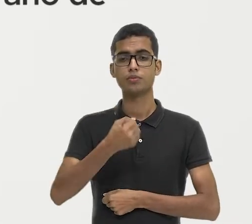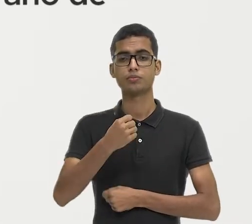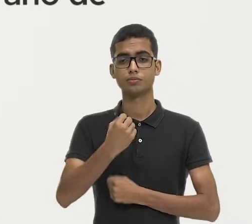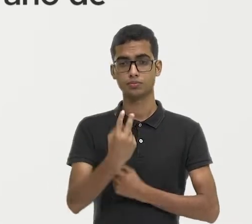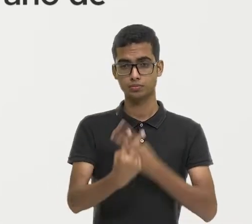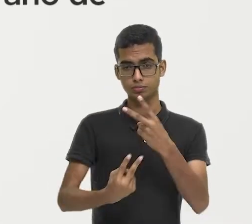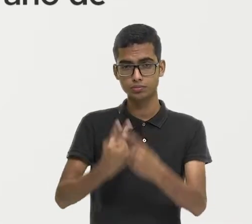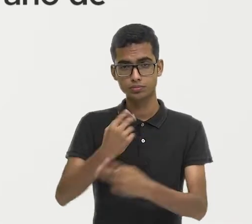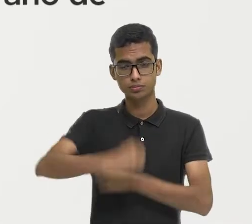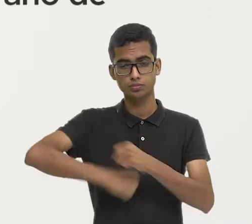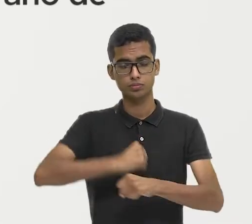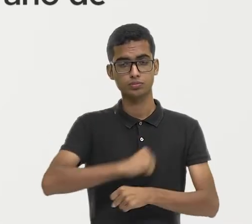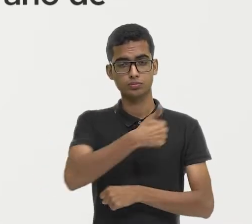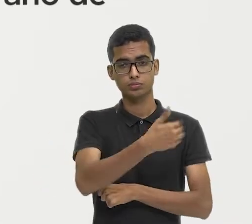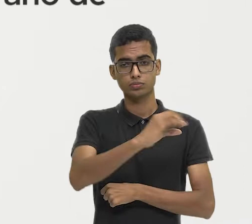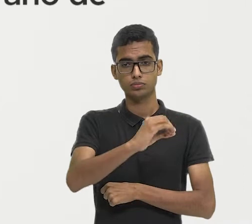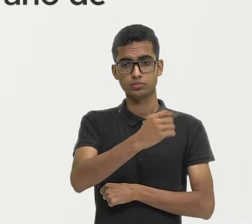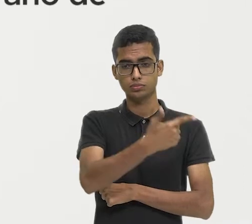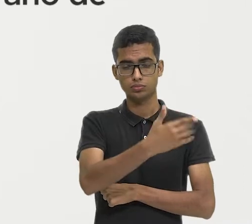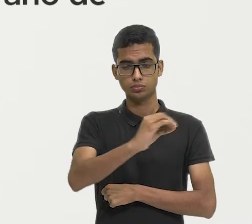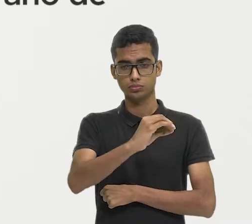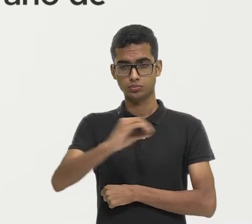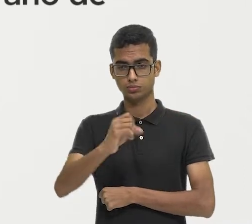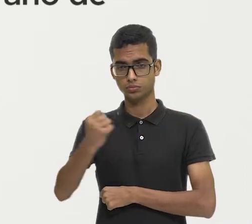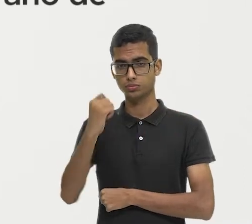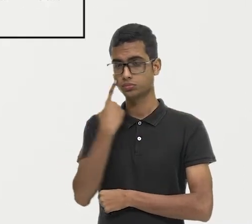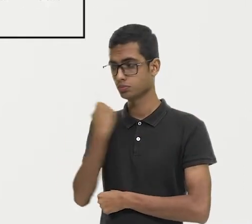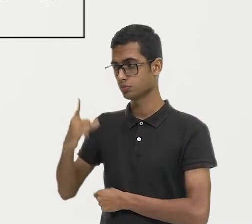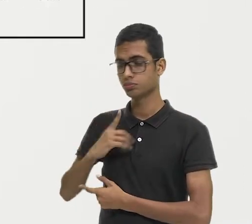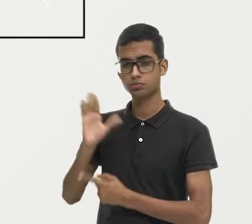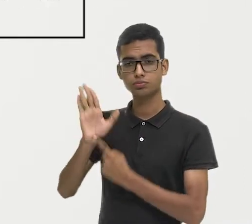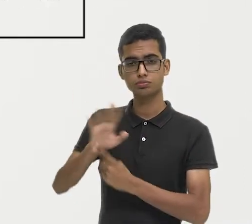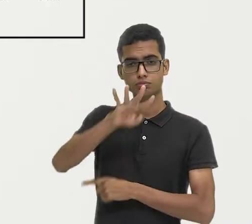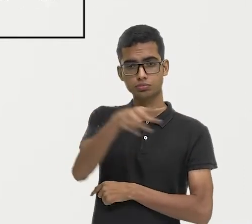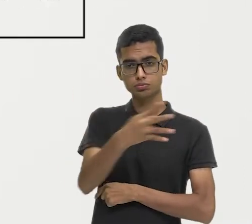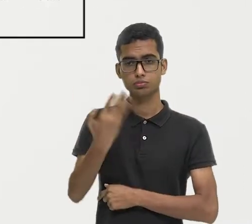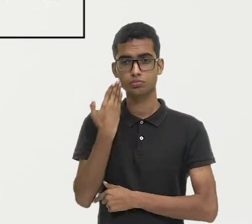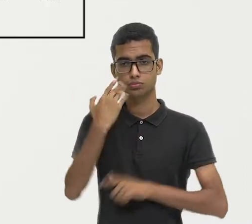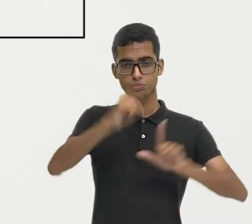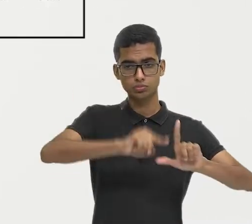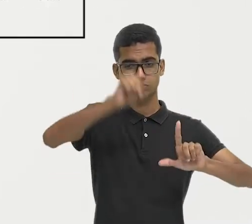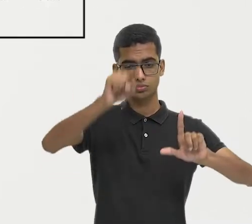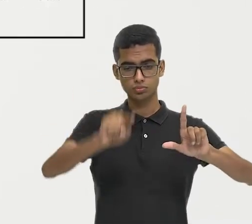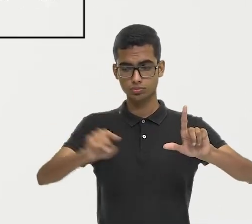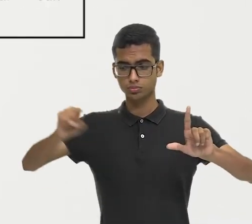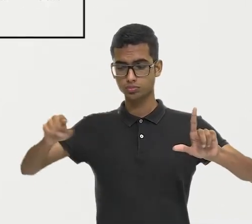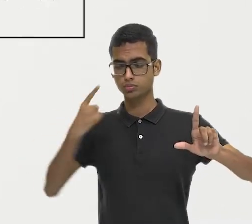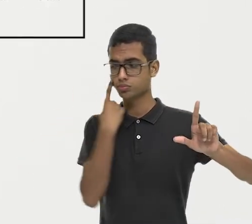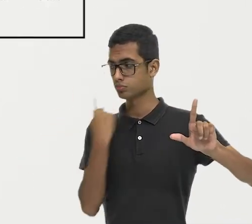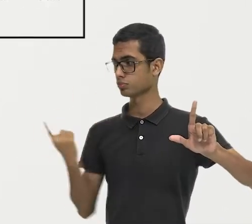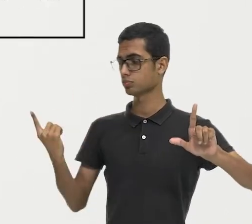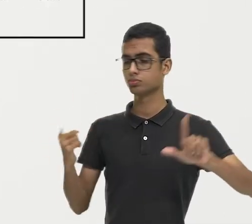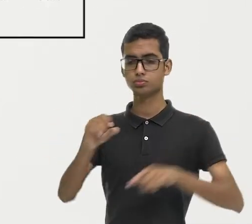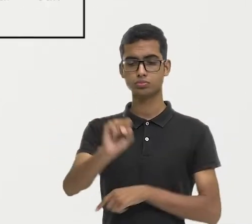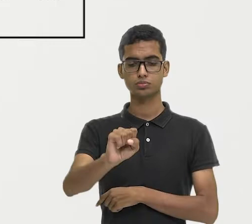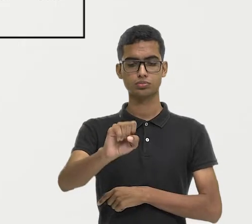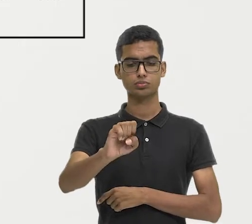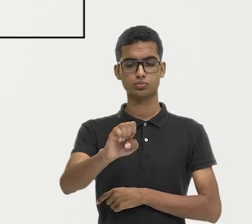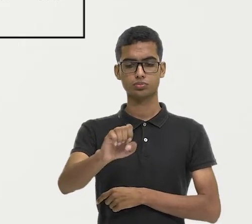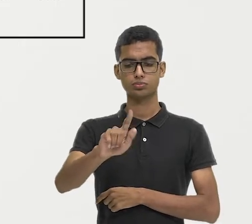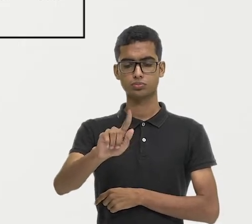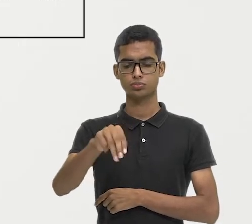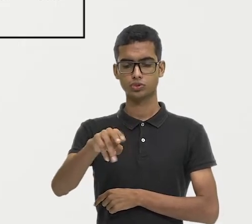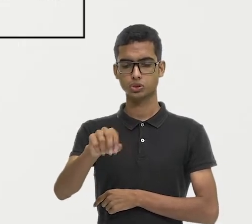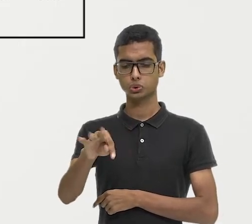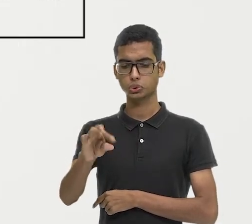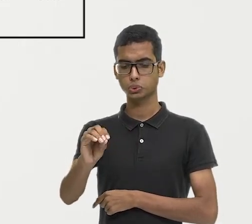dados foram expressos em um gráfico de segmentos. E a gente acompanha esse gráfico de segmentos. Gente,